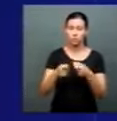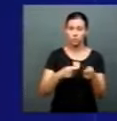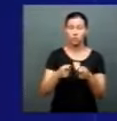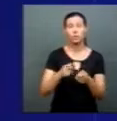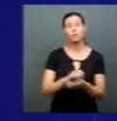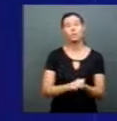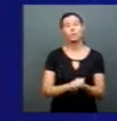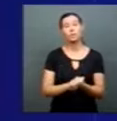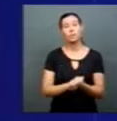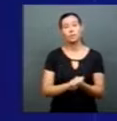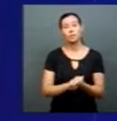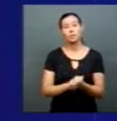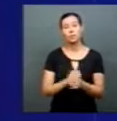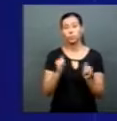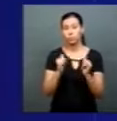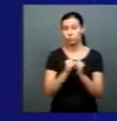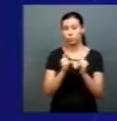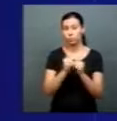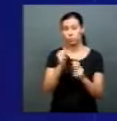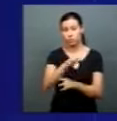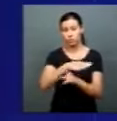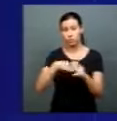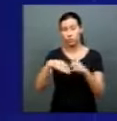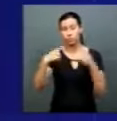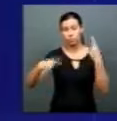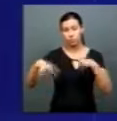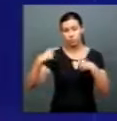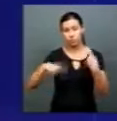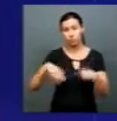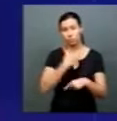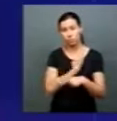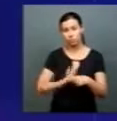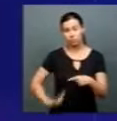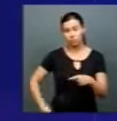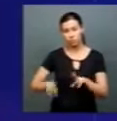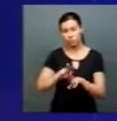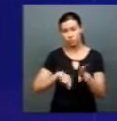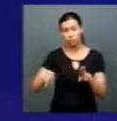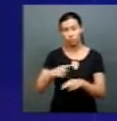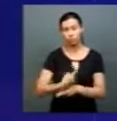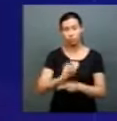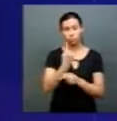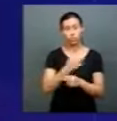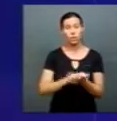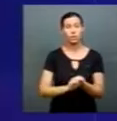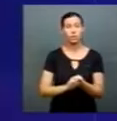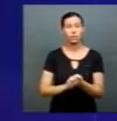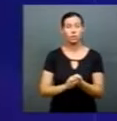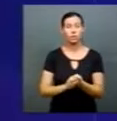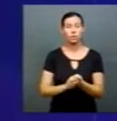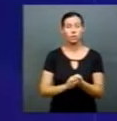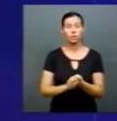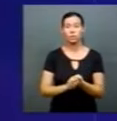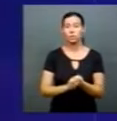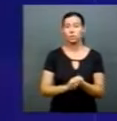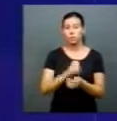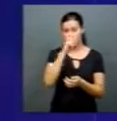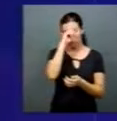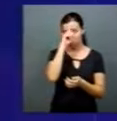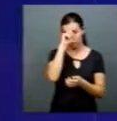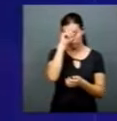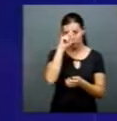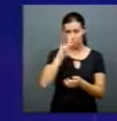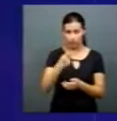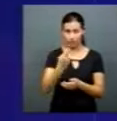e o Núcleo de Sistema Político e Políticas Públicas da UFO. Uma das discussões é a adesão do Hospital de Clínicas da UFO à EPSER, a